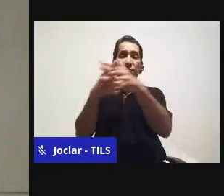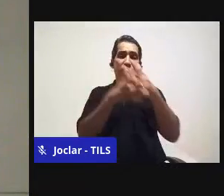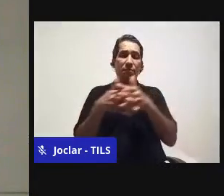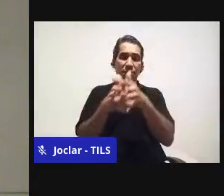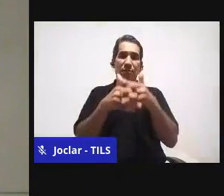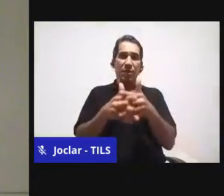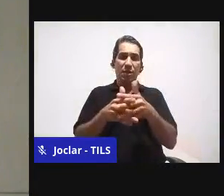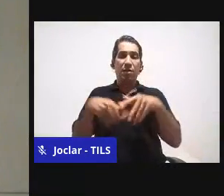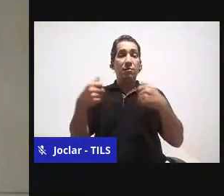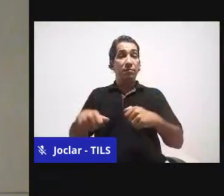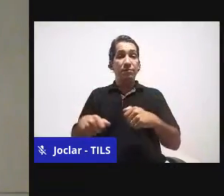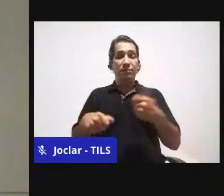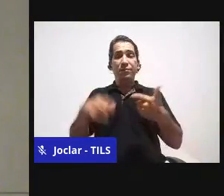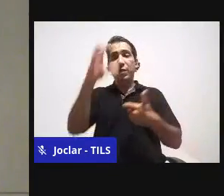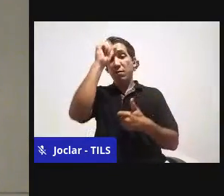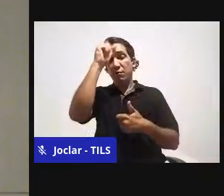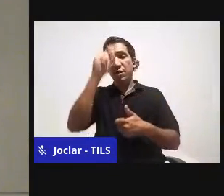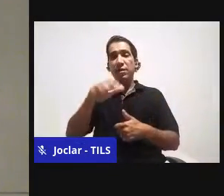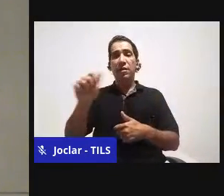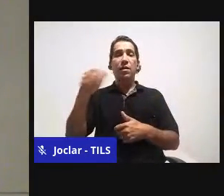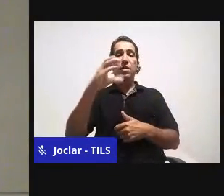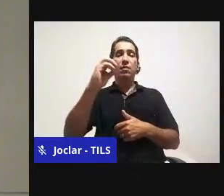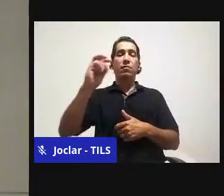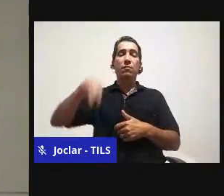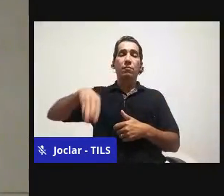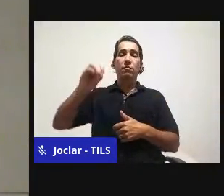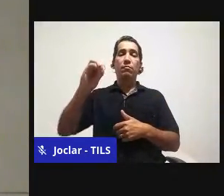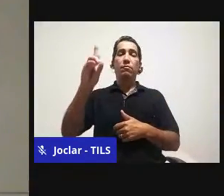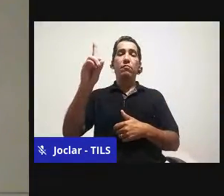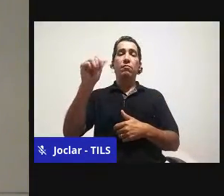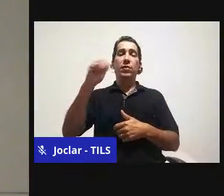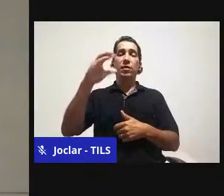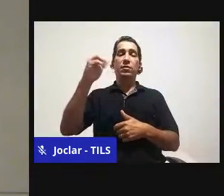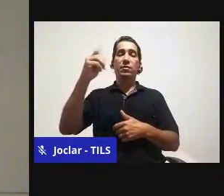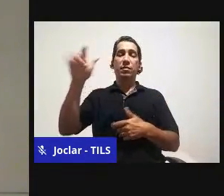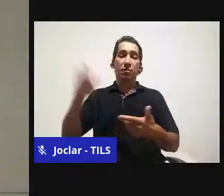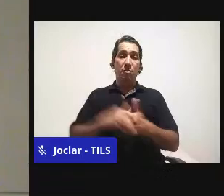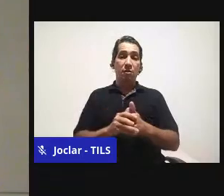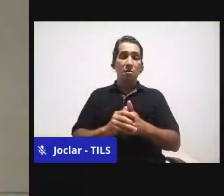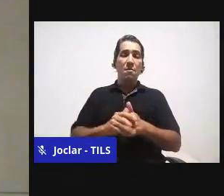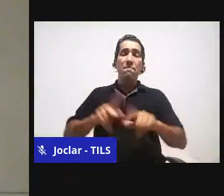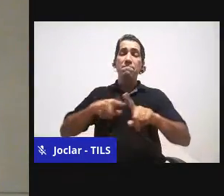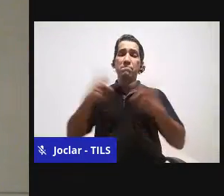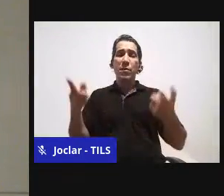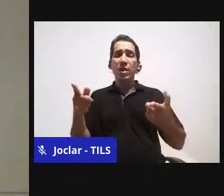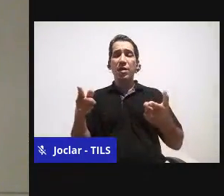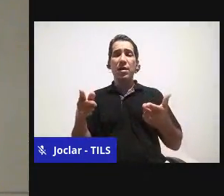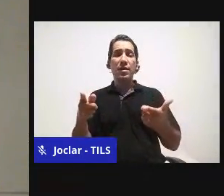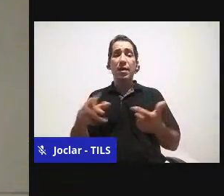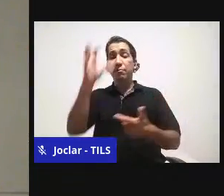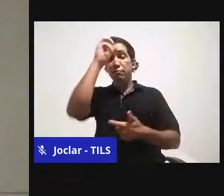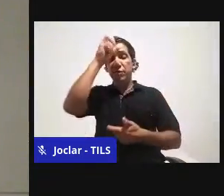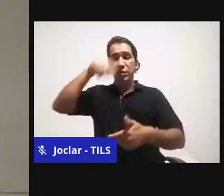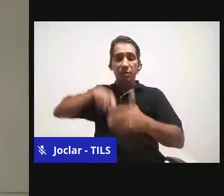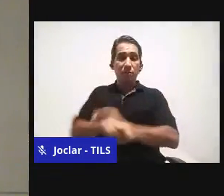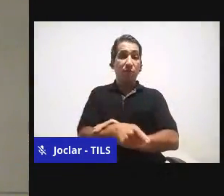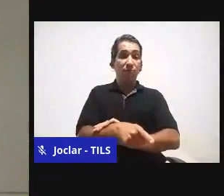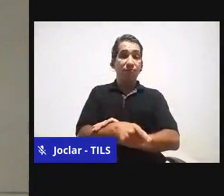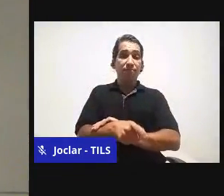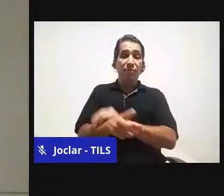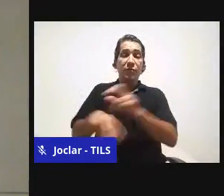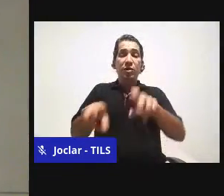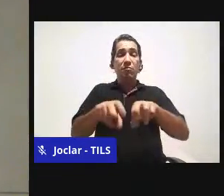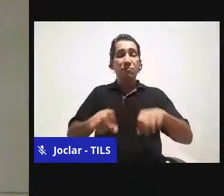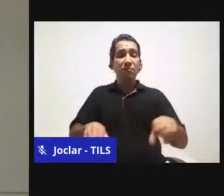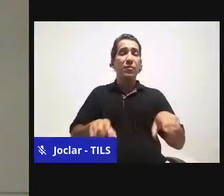bem, aprendizagem profunda, as máquinas dotadas de inteligência artificial vão ter. E, portanto,